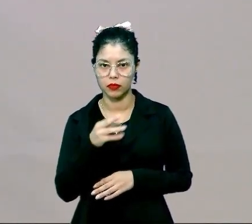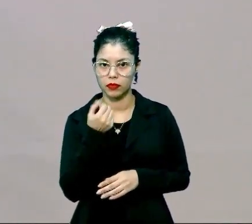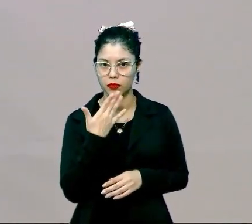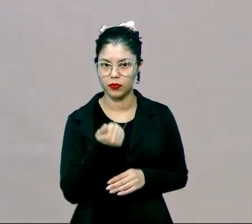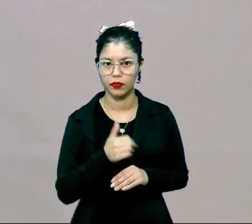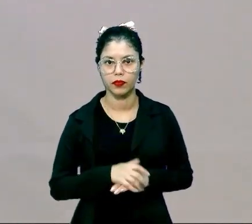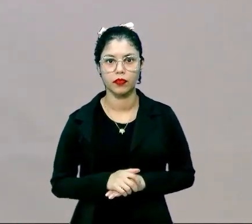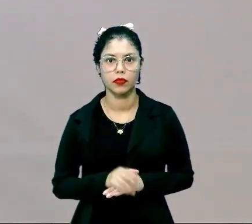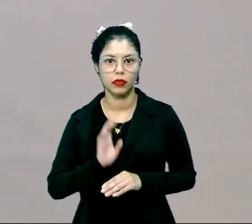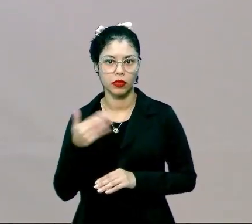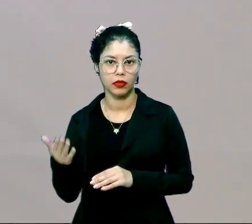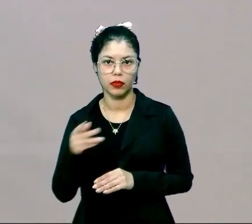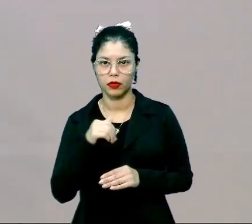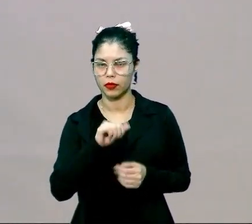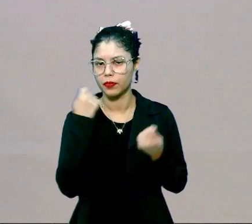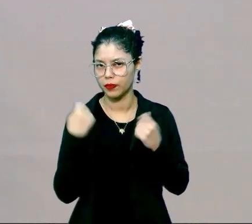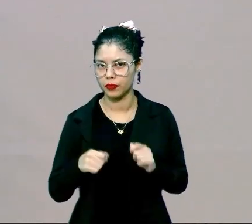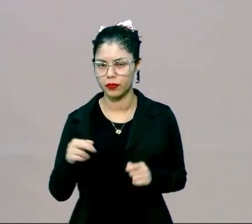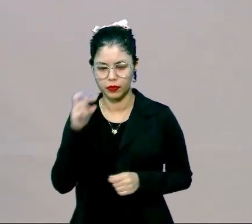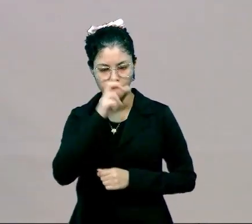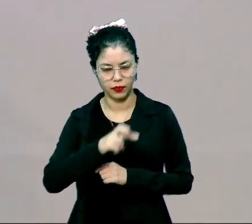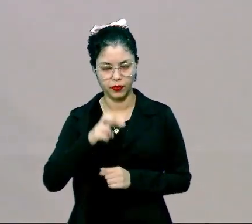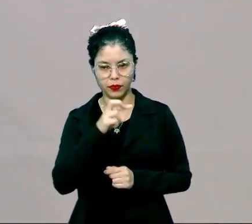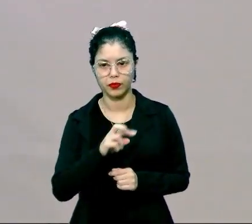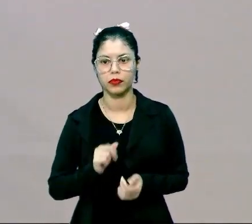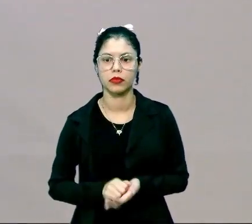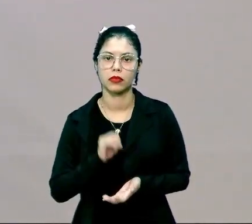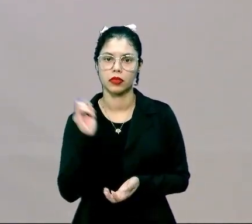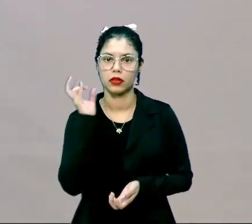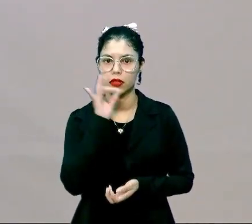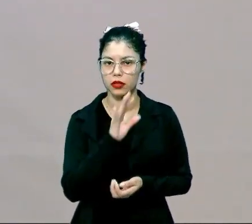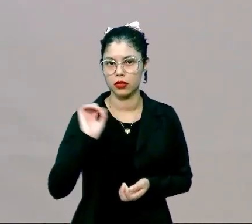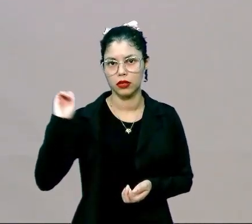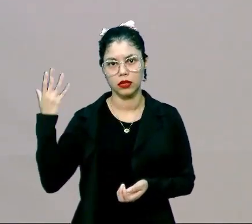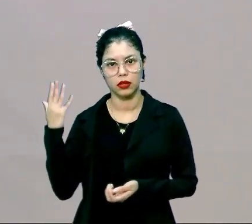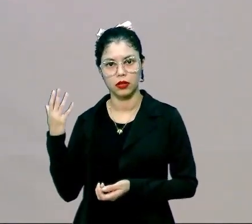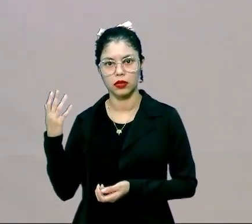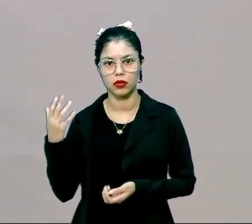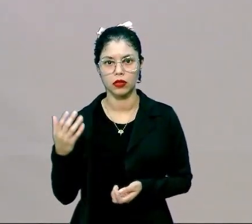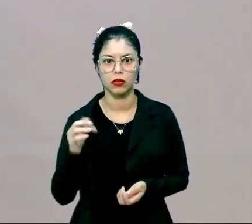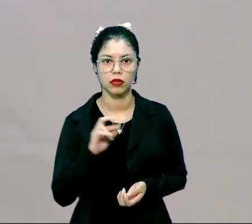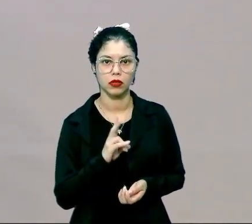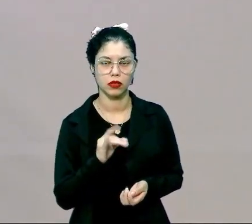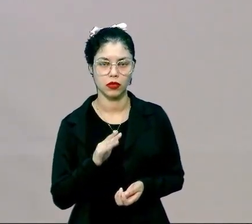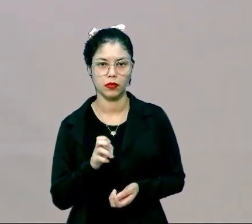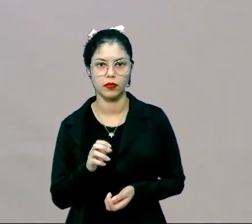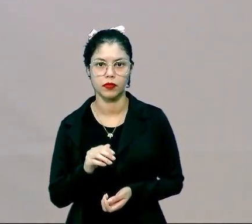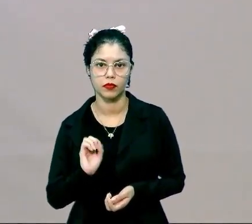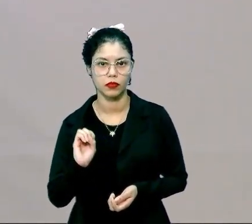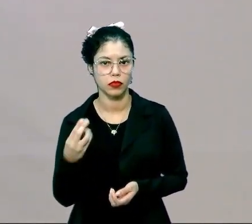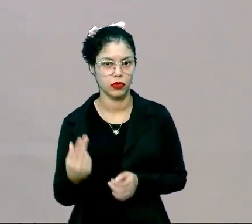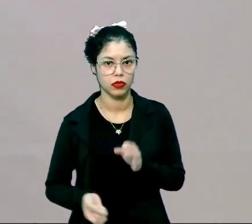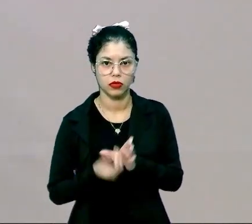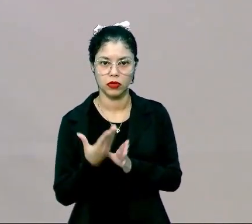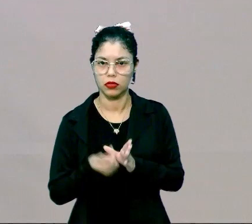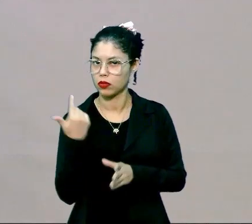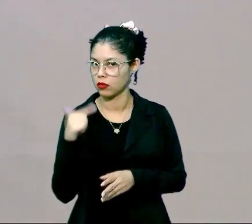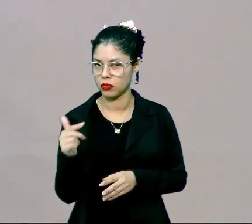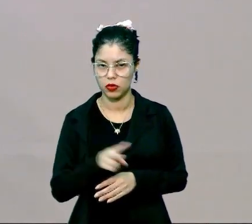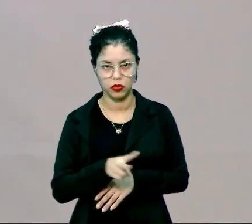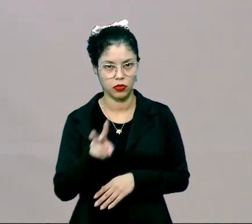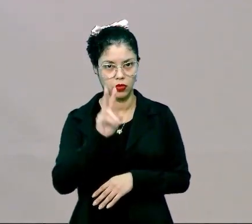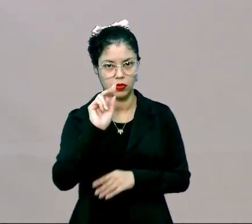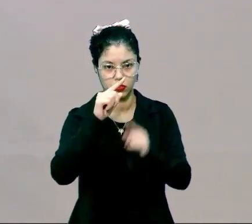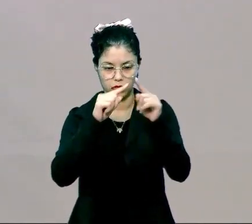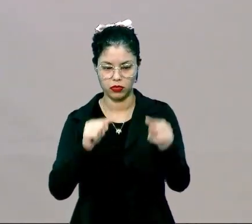Tudo bem? Quando que eu preciso analisar se o calor aconteceu no reagente ou no produto? Quando não tiver o